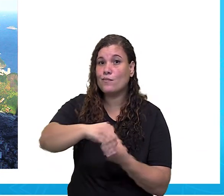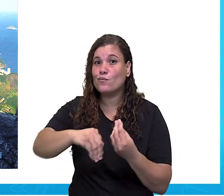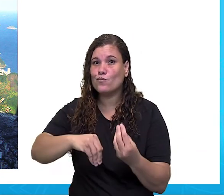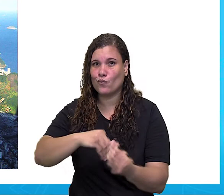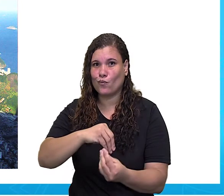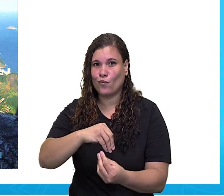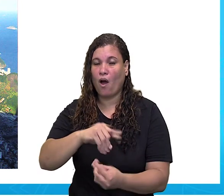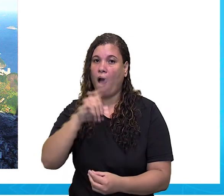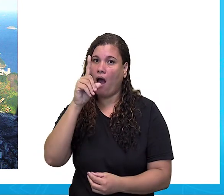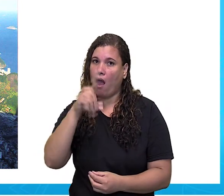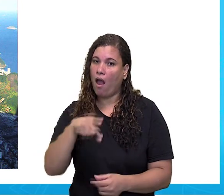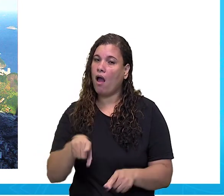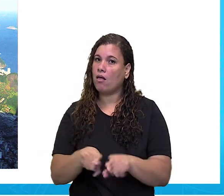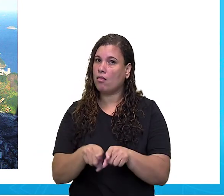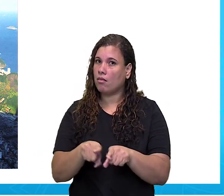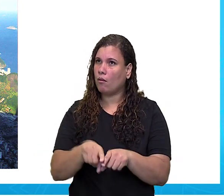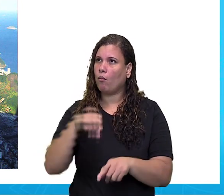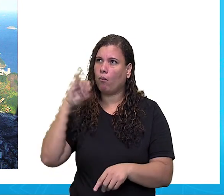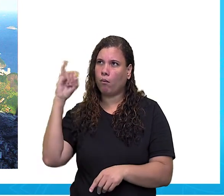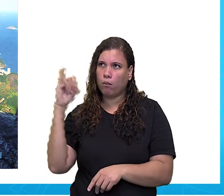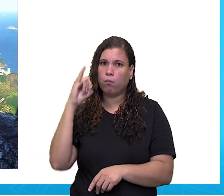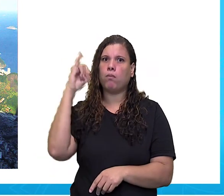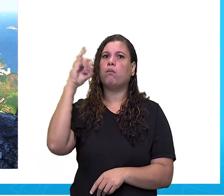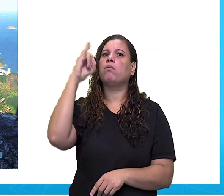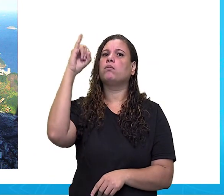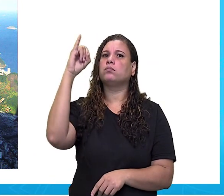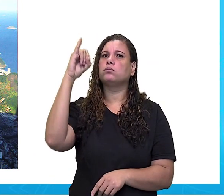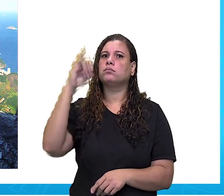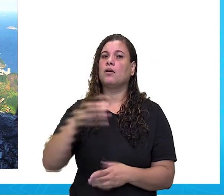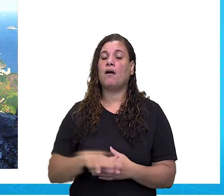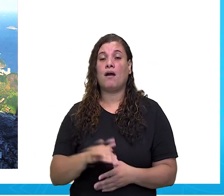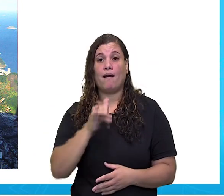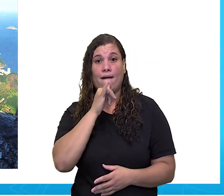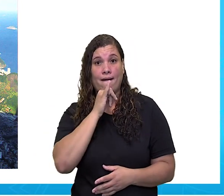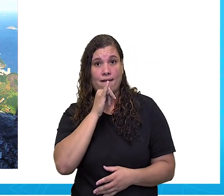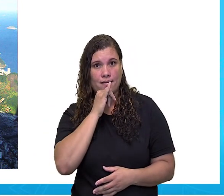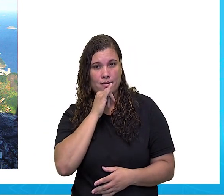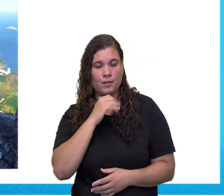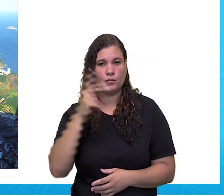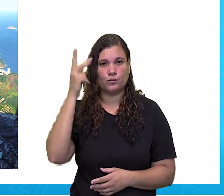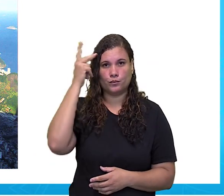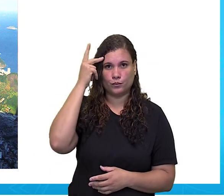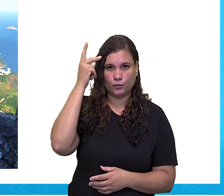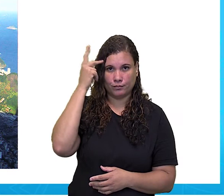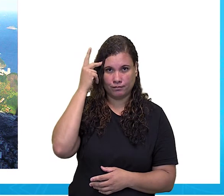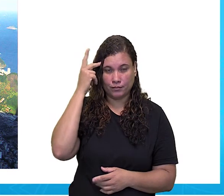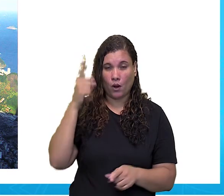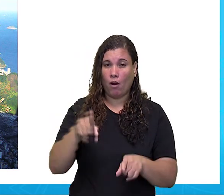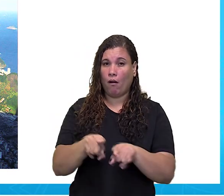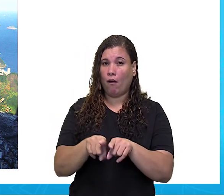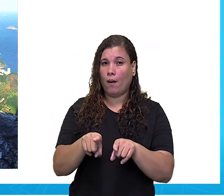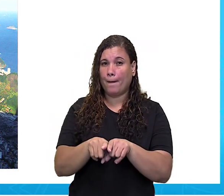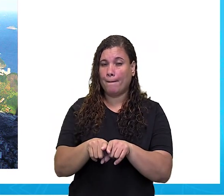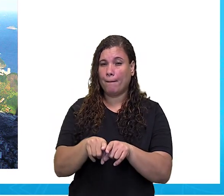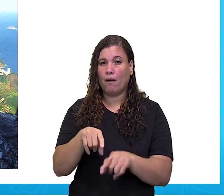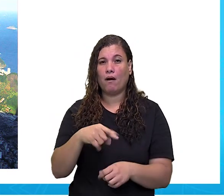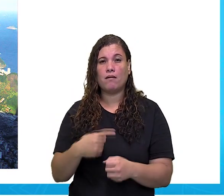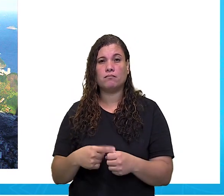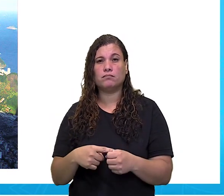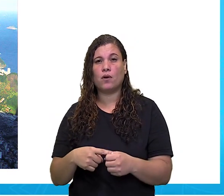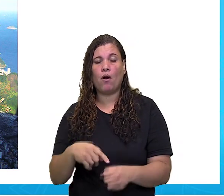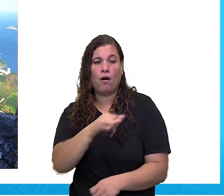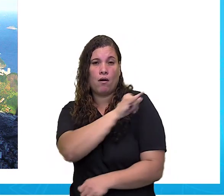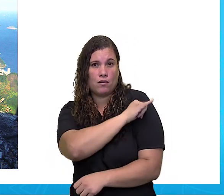importantes. Nós temos tanto o Rio de Janeiro quanto São Paulo. São cidades que têm várias funções